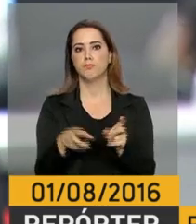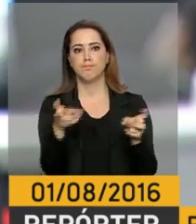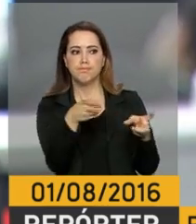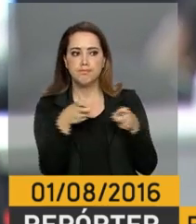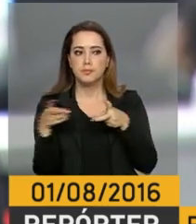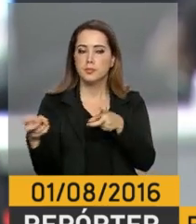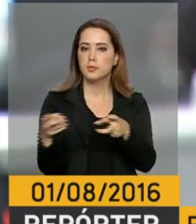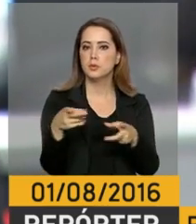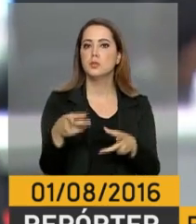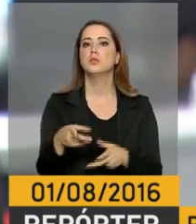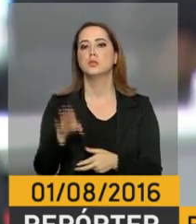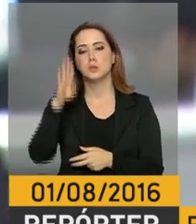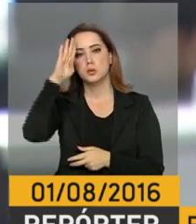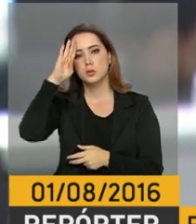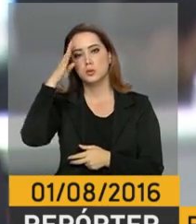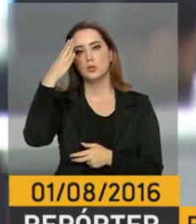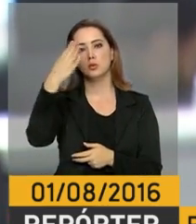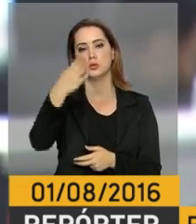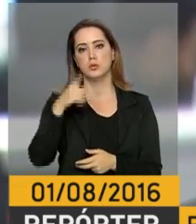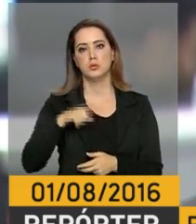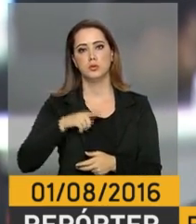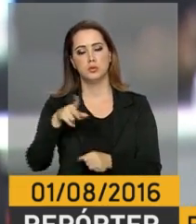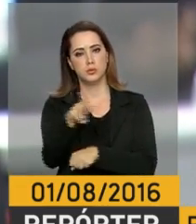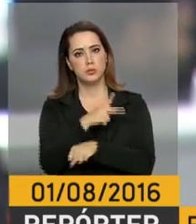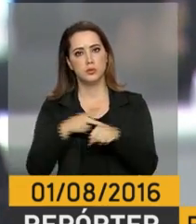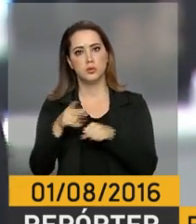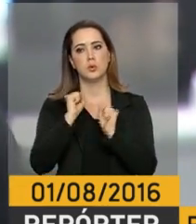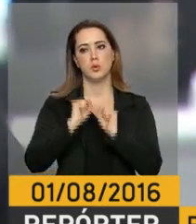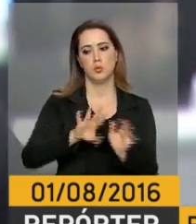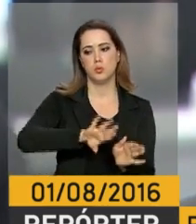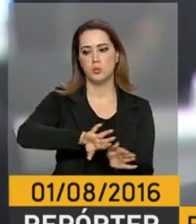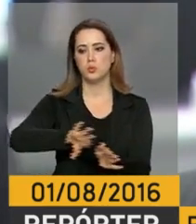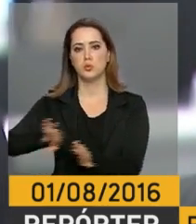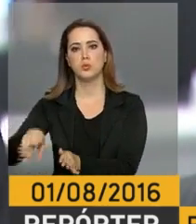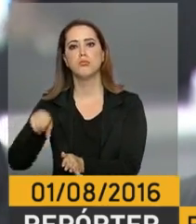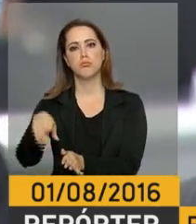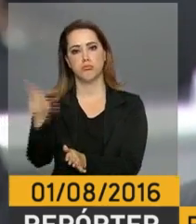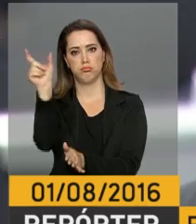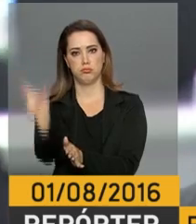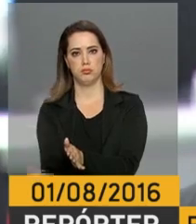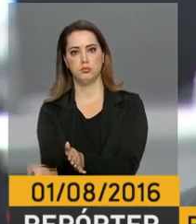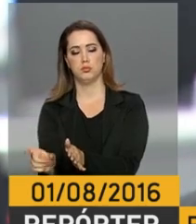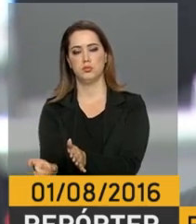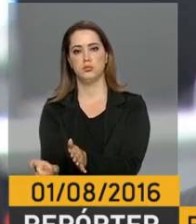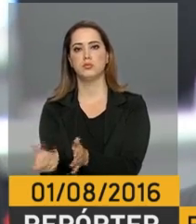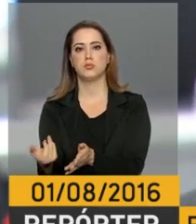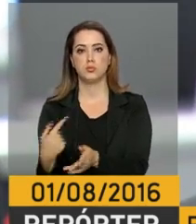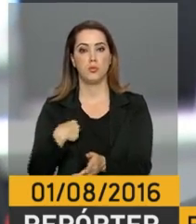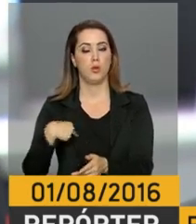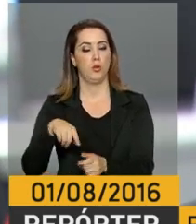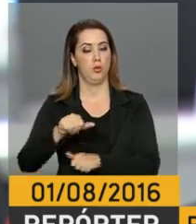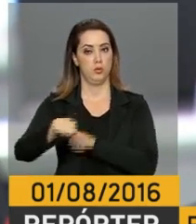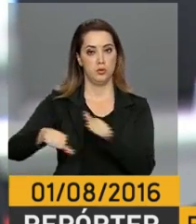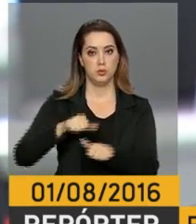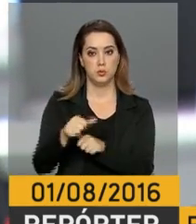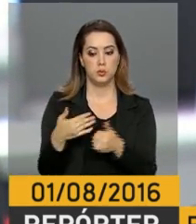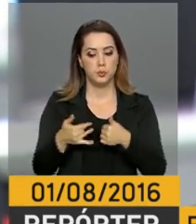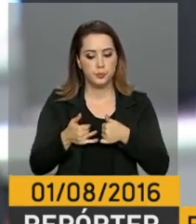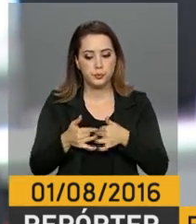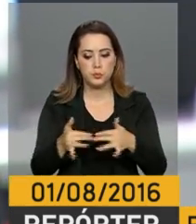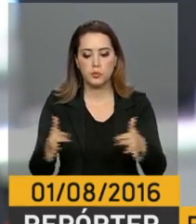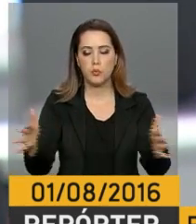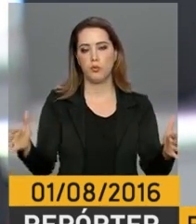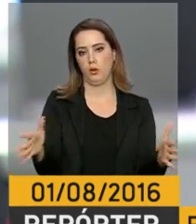autoridade da imigração e possamos retirar essa pessoa. O que mudou foi uma ampliação